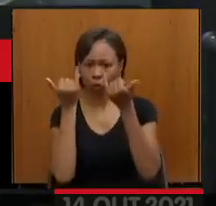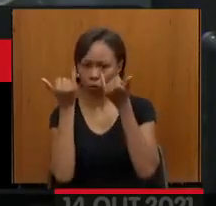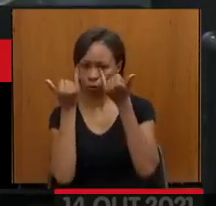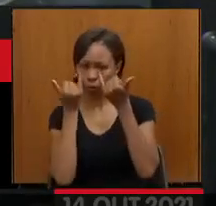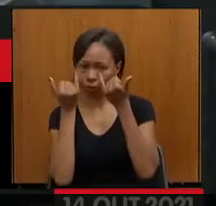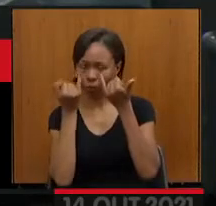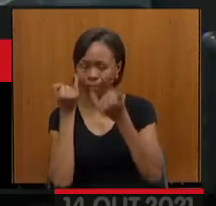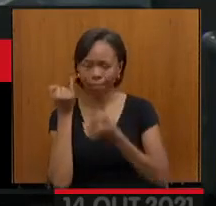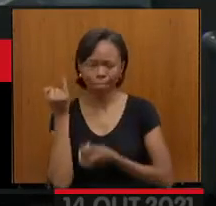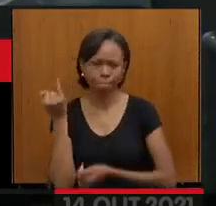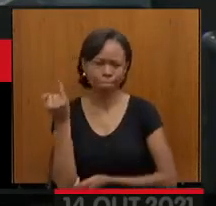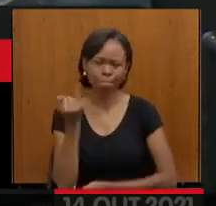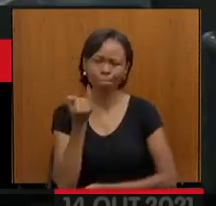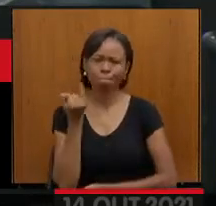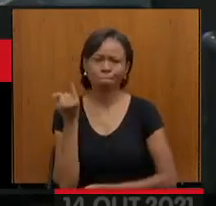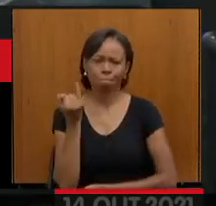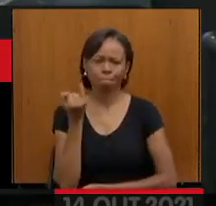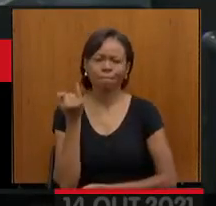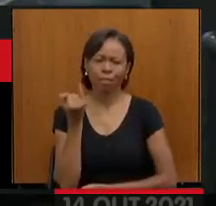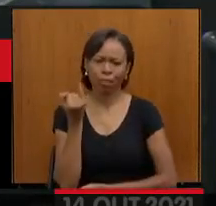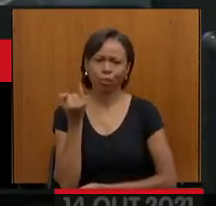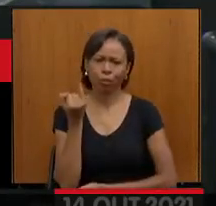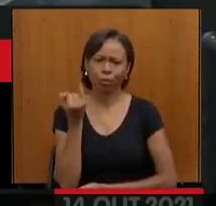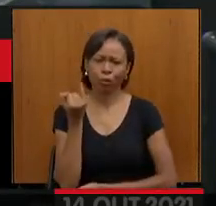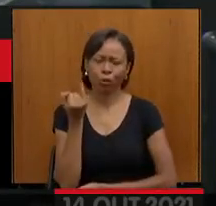de direcionar